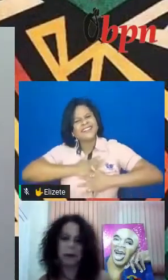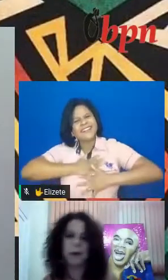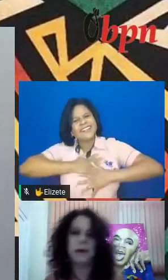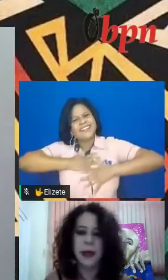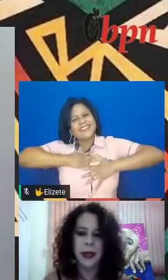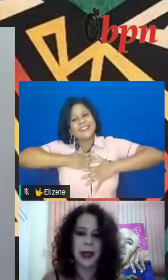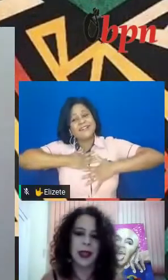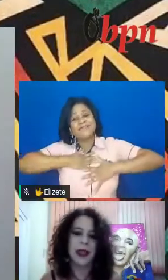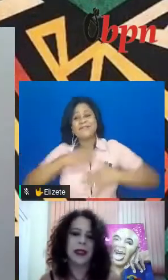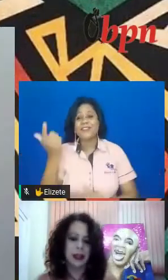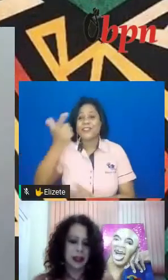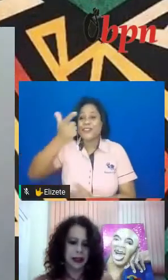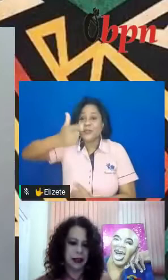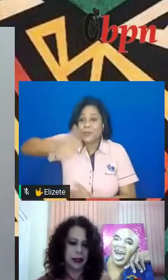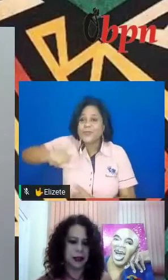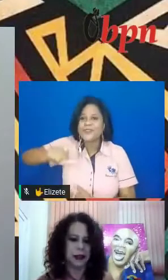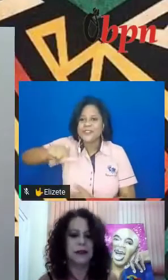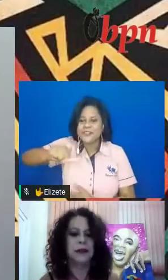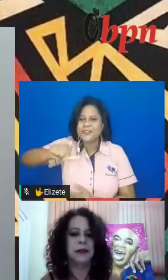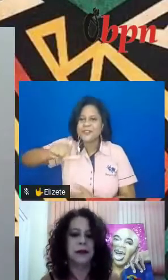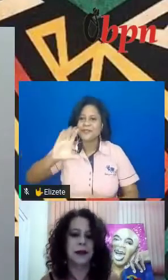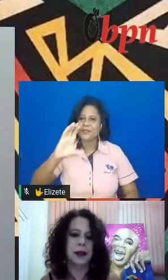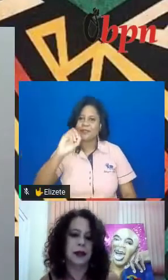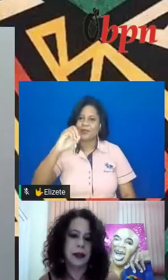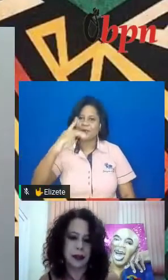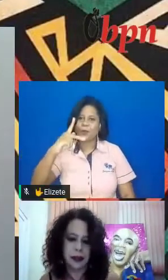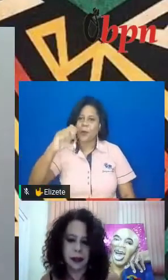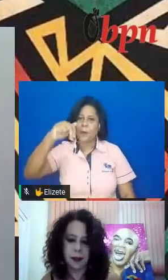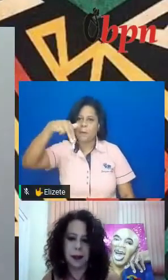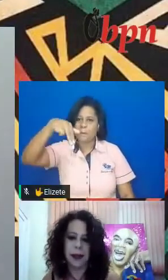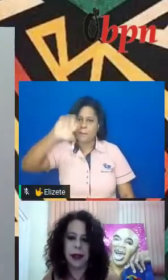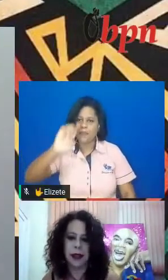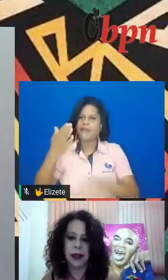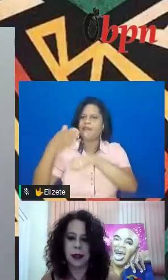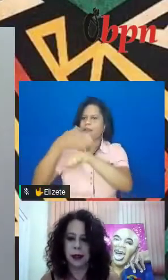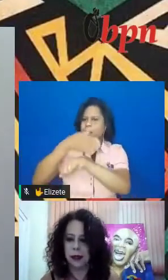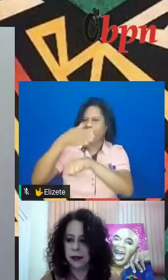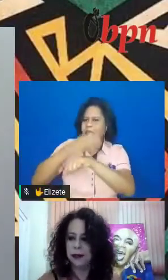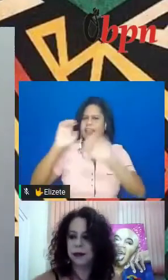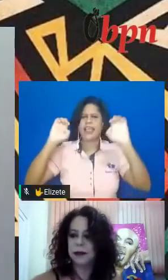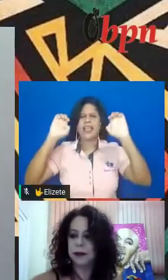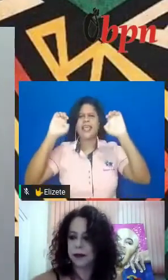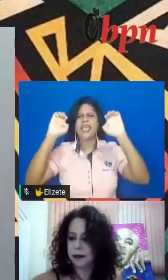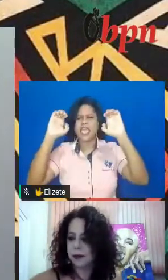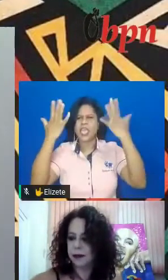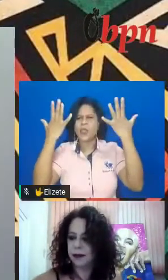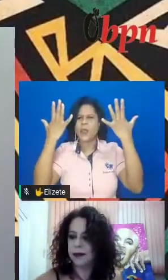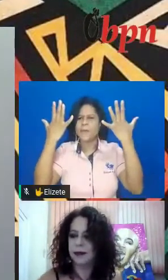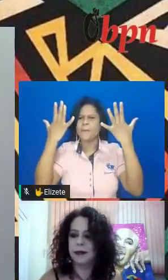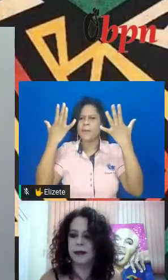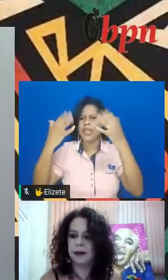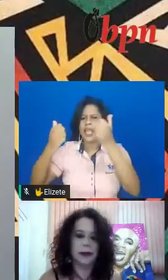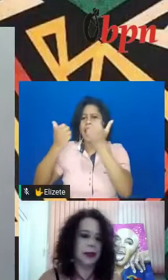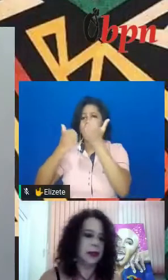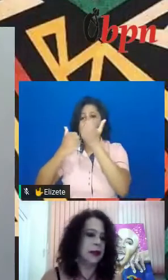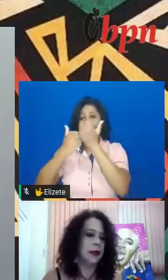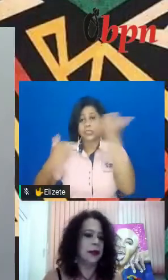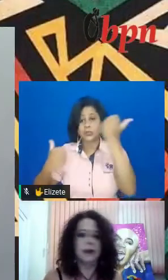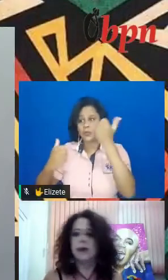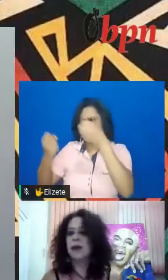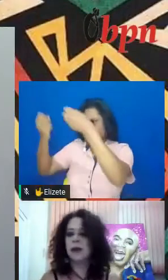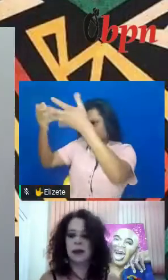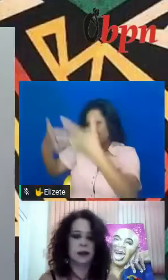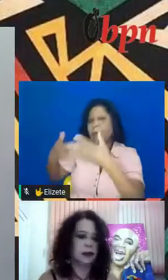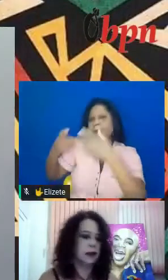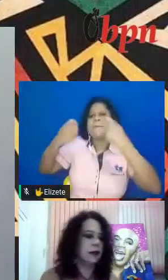uma vez no COPENI. É um evento que eu falei com a Ludmila, minha assessora, que a gente teria que